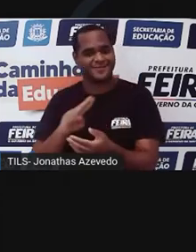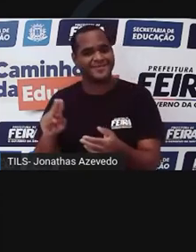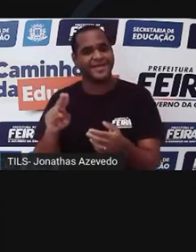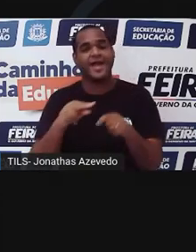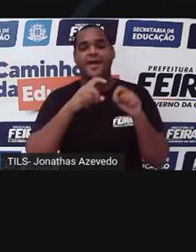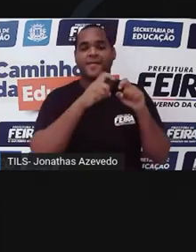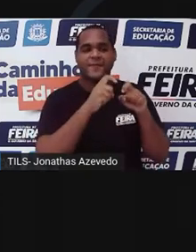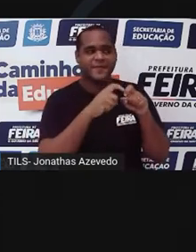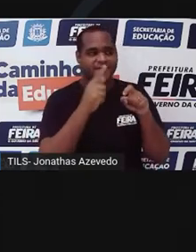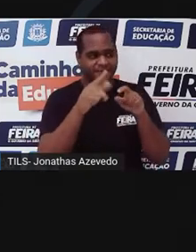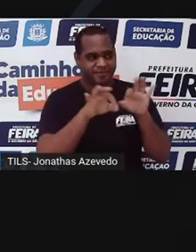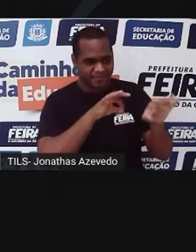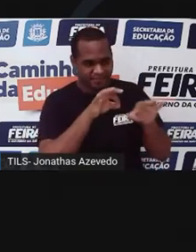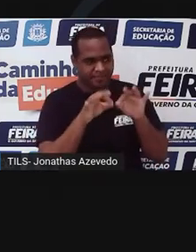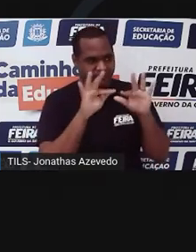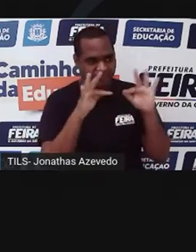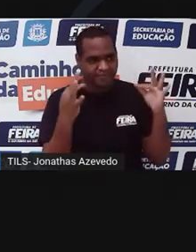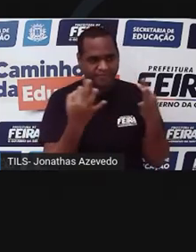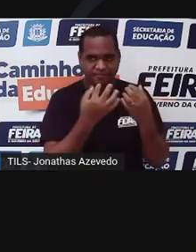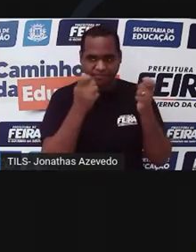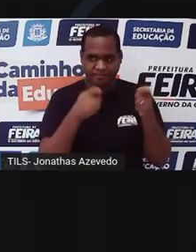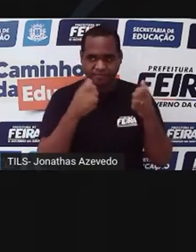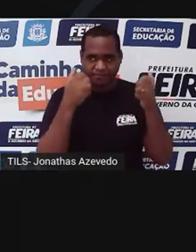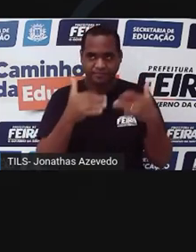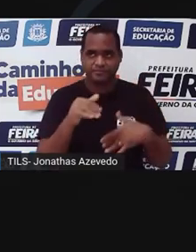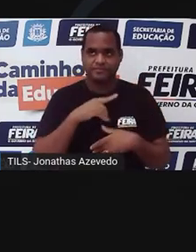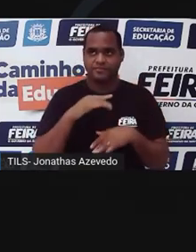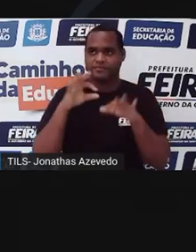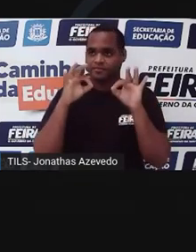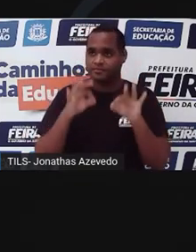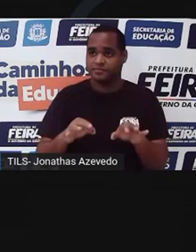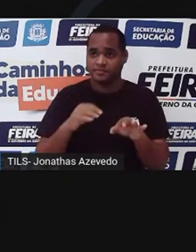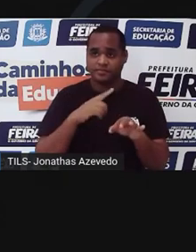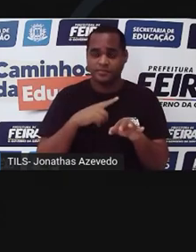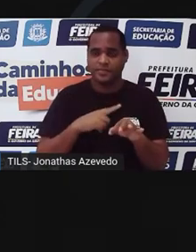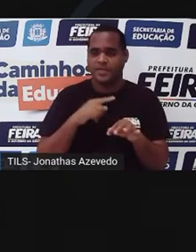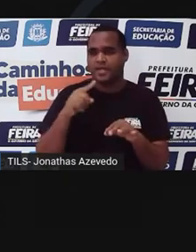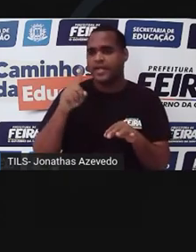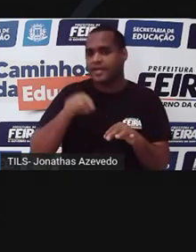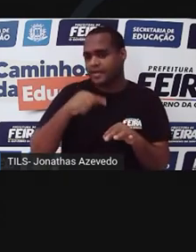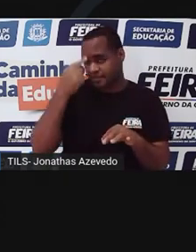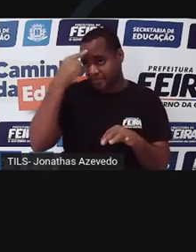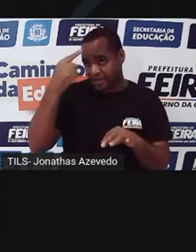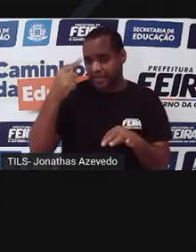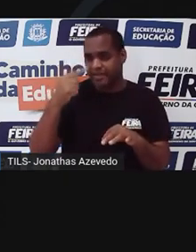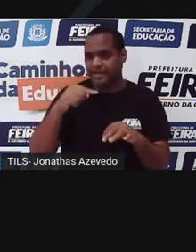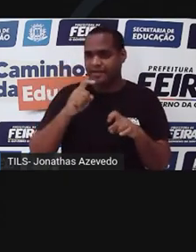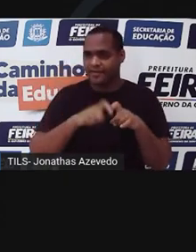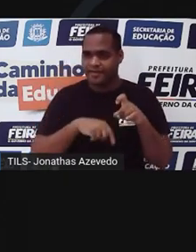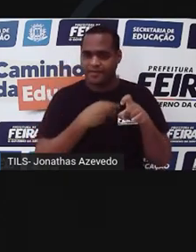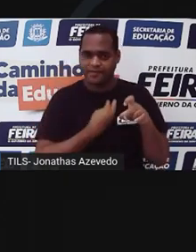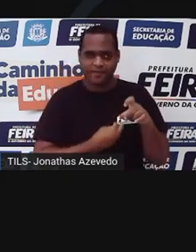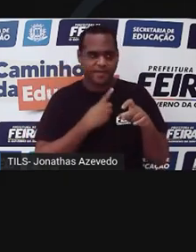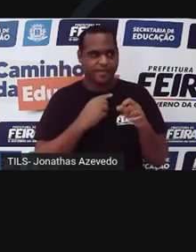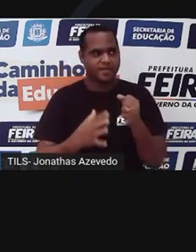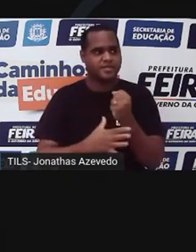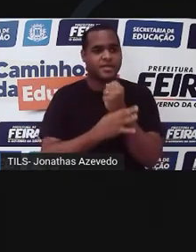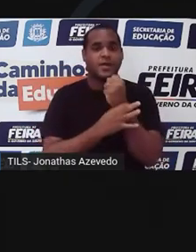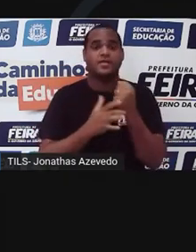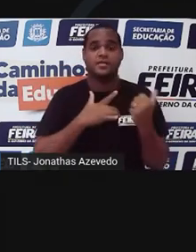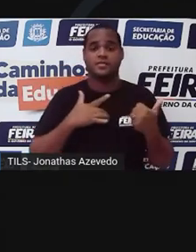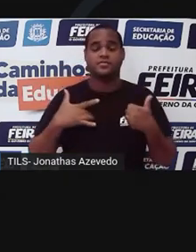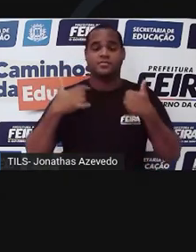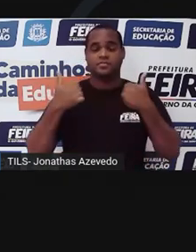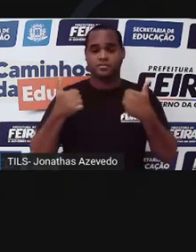médica Virgínia planejamento familiar além de ser um direito é uma garantia de viver a Sexualidade com segurança e